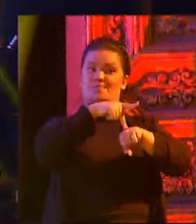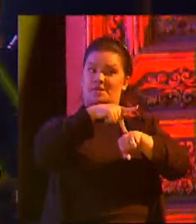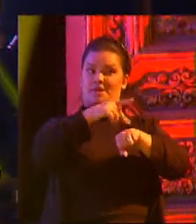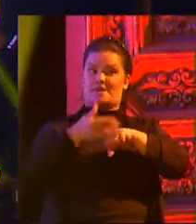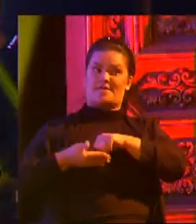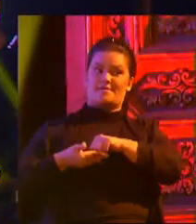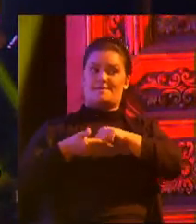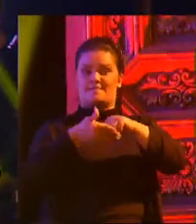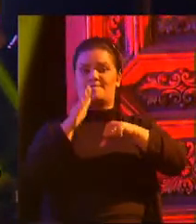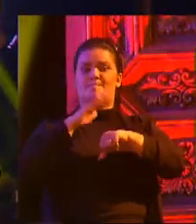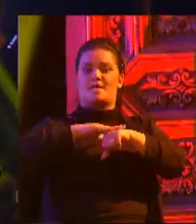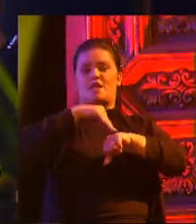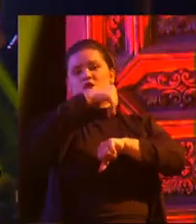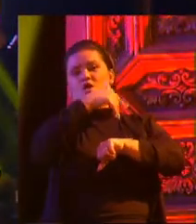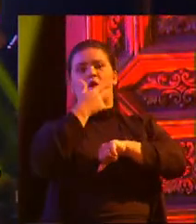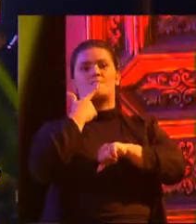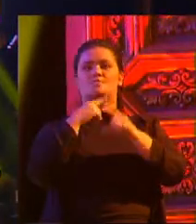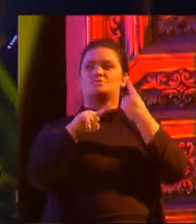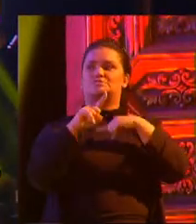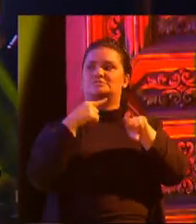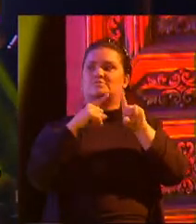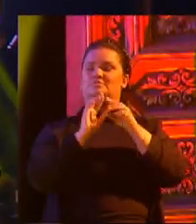Melhor música.